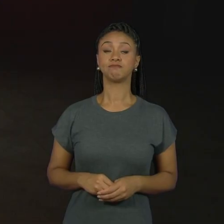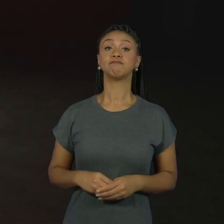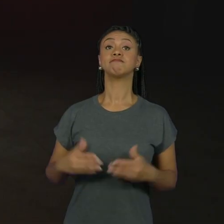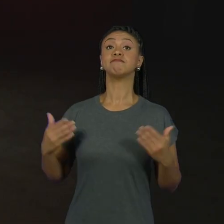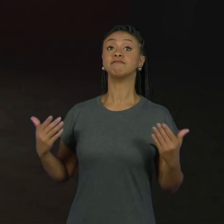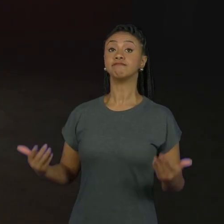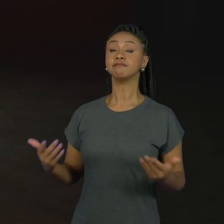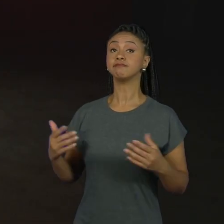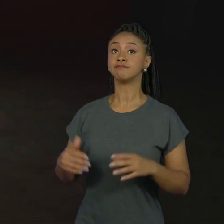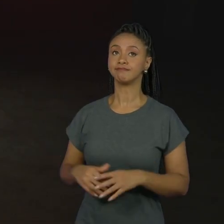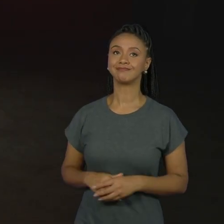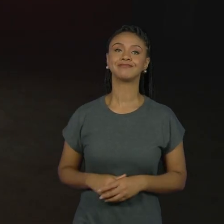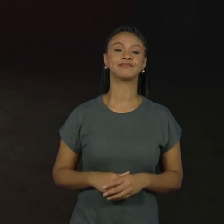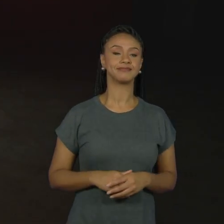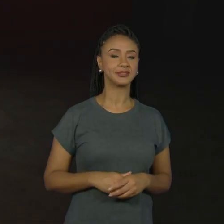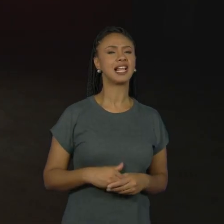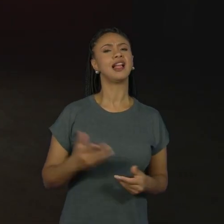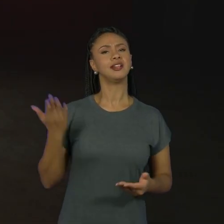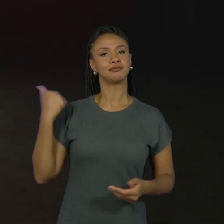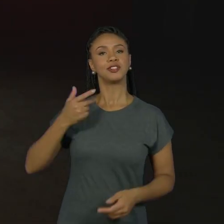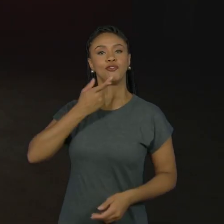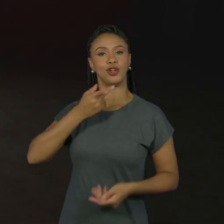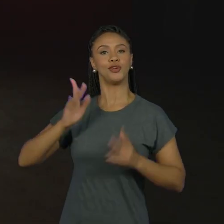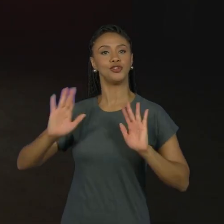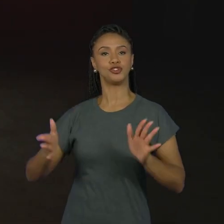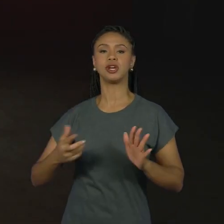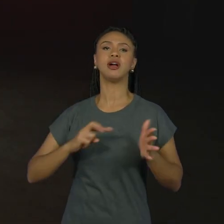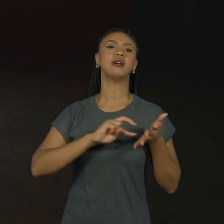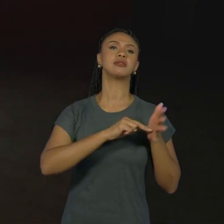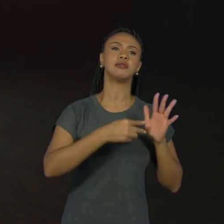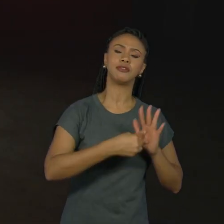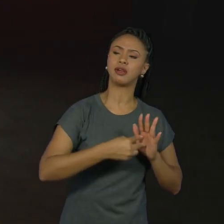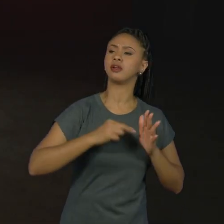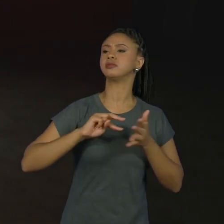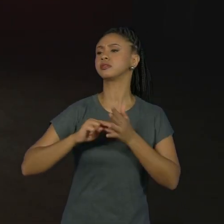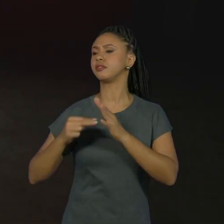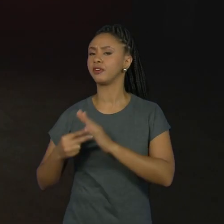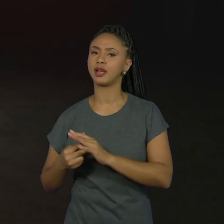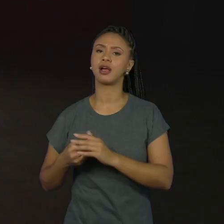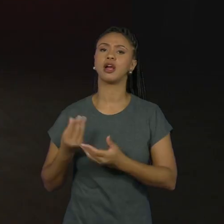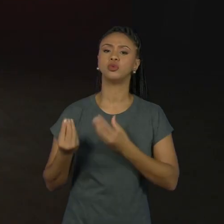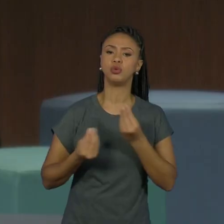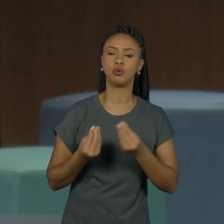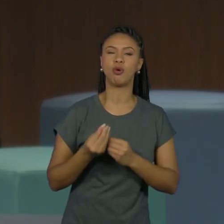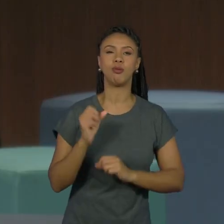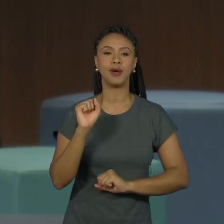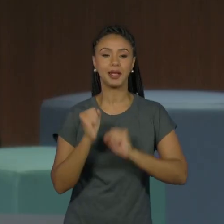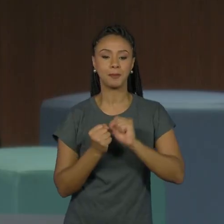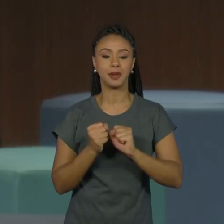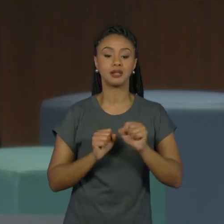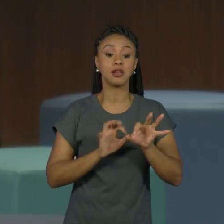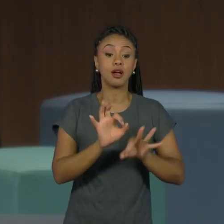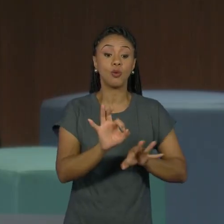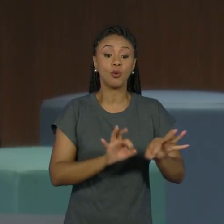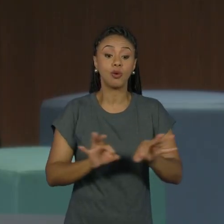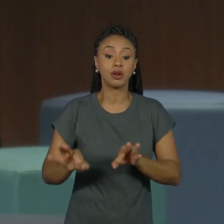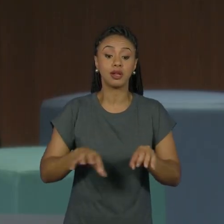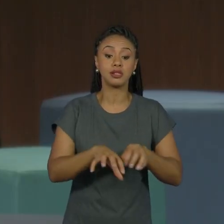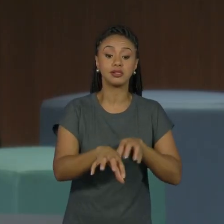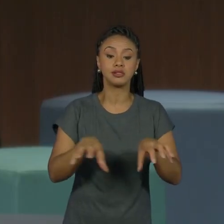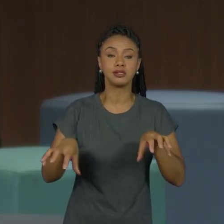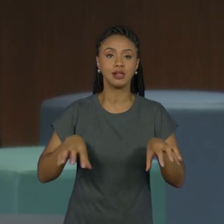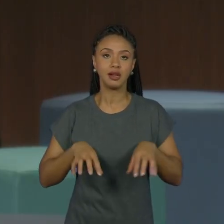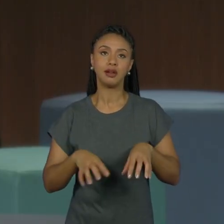Bom, a gente falou o que né, a gente explicou que a arquitetura corporativa, então, ela tem uma